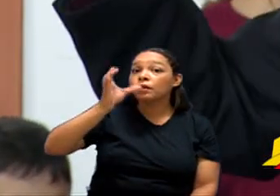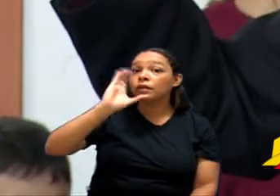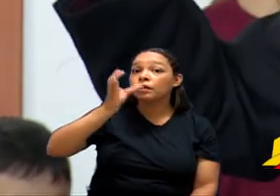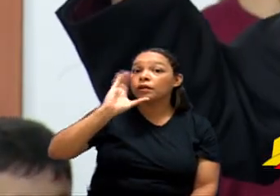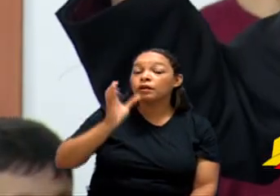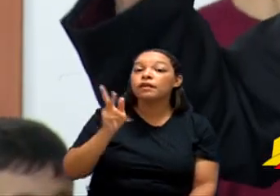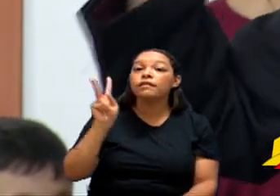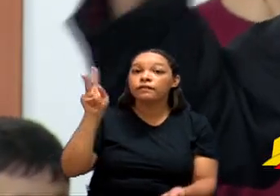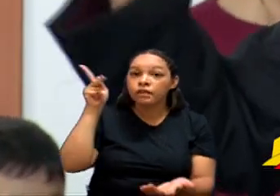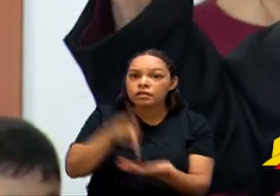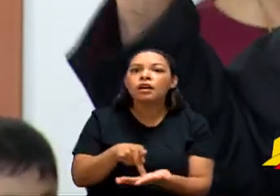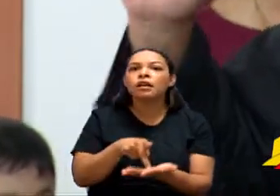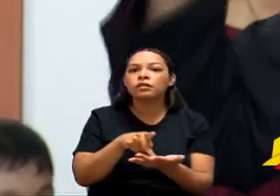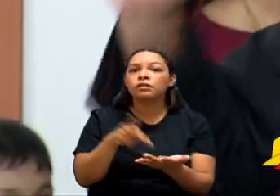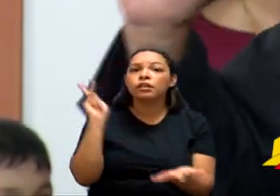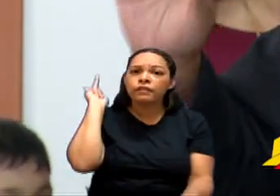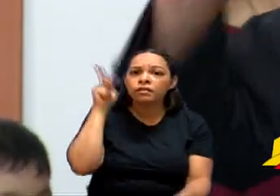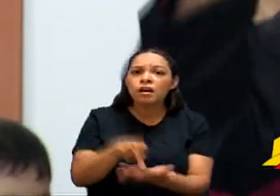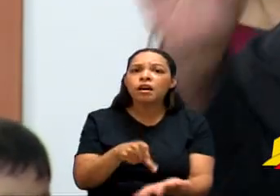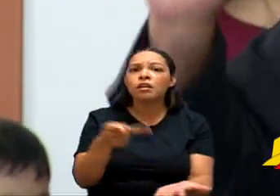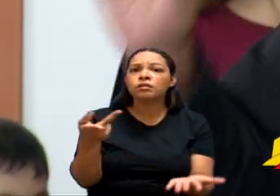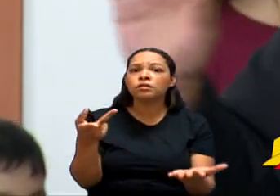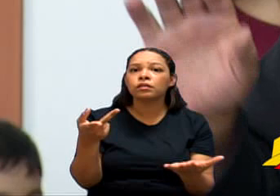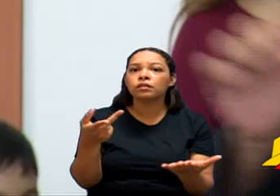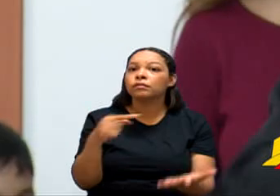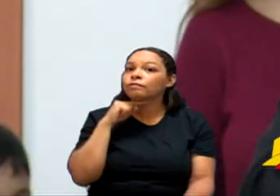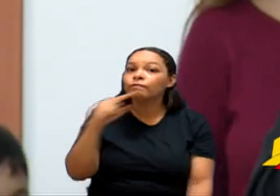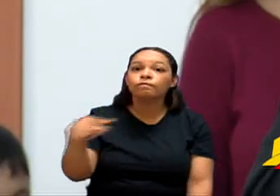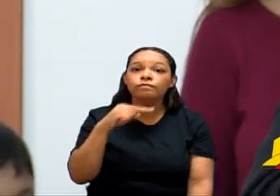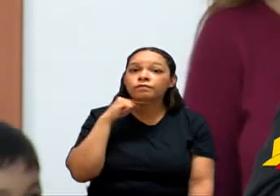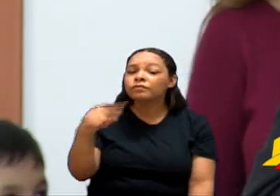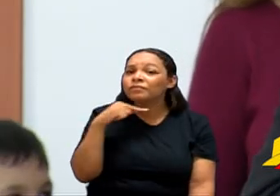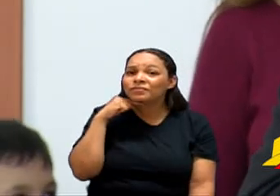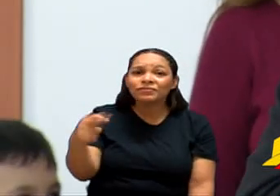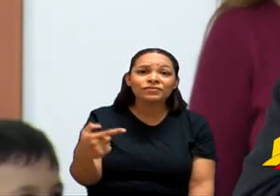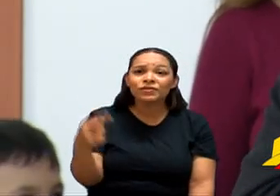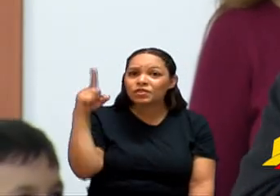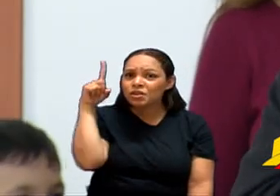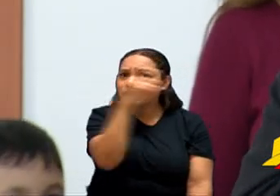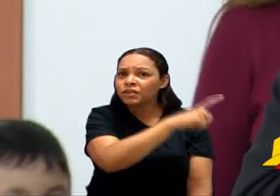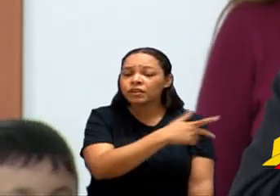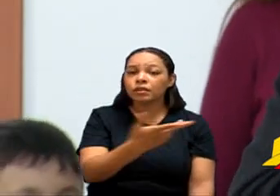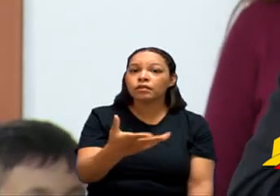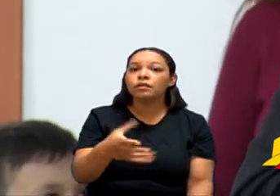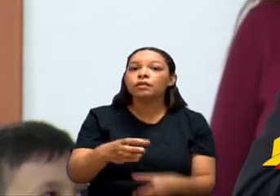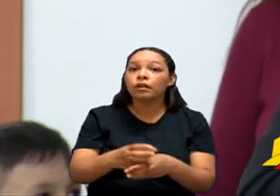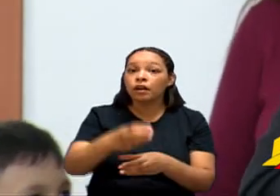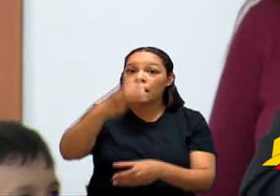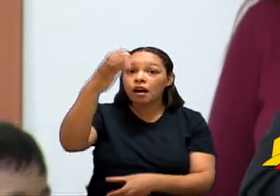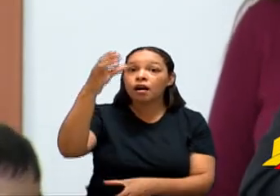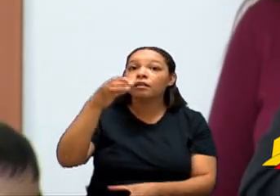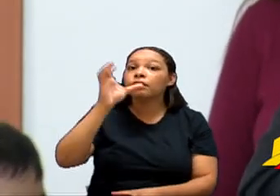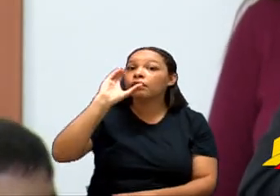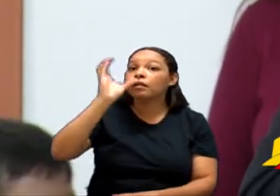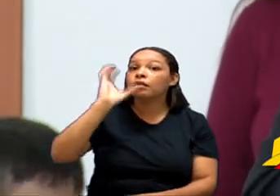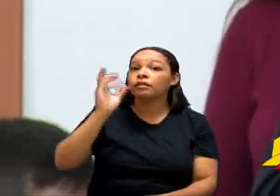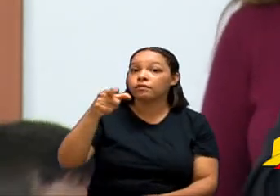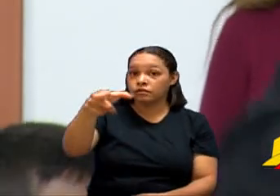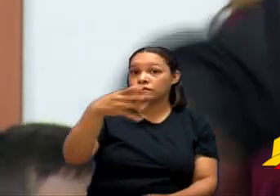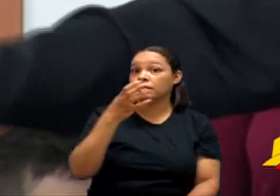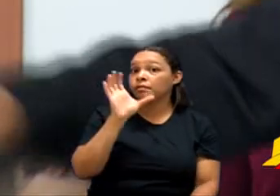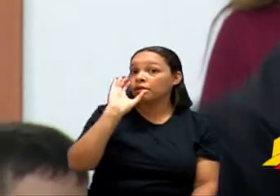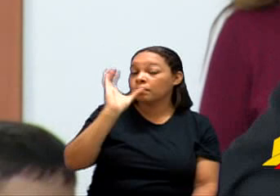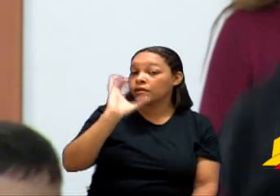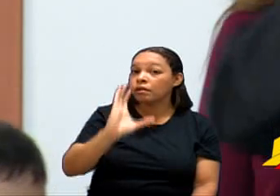vai falar a verdade. Tem que falar a verdade. Não tem condições de tomar água. Você deu a garrafa para ele tomar água, ele tomou? Ele falou, tá